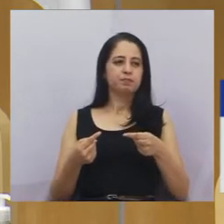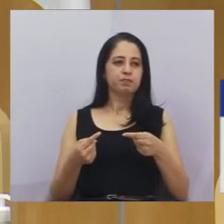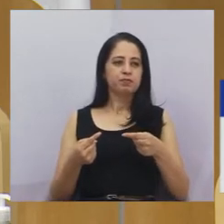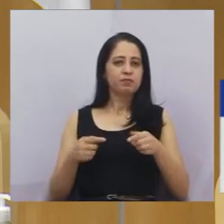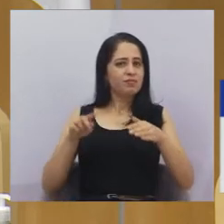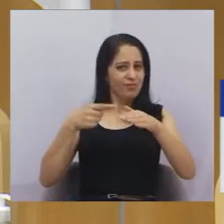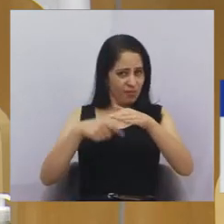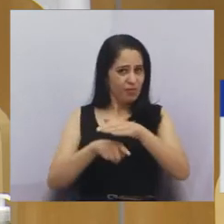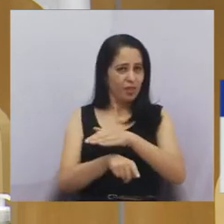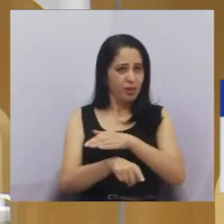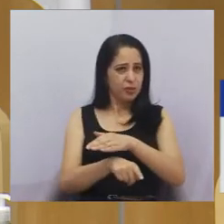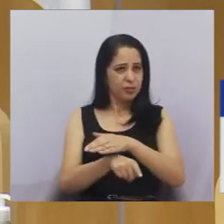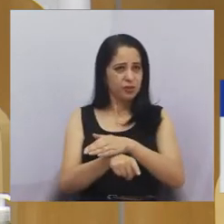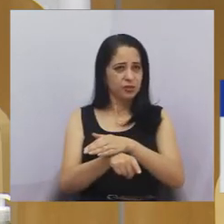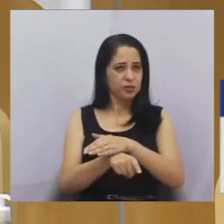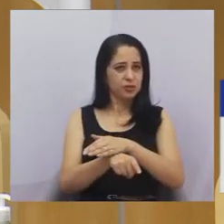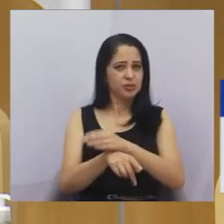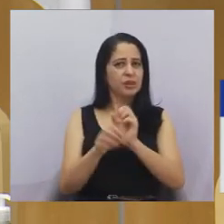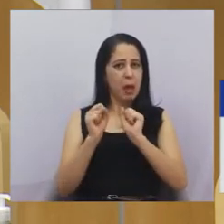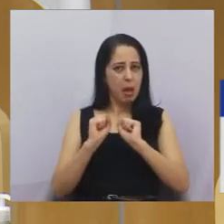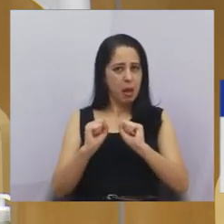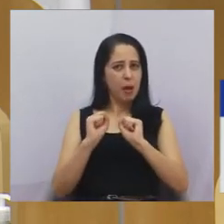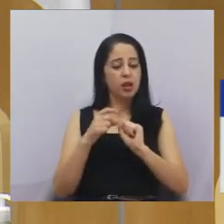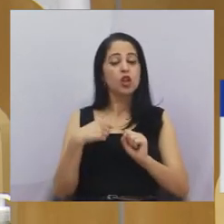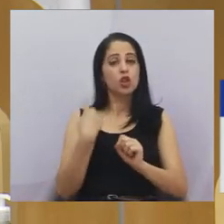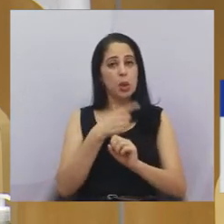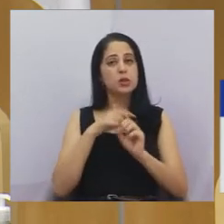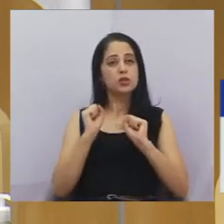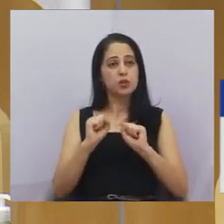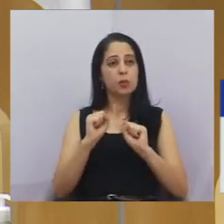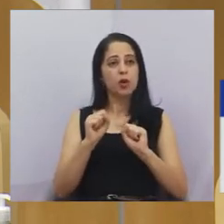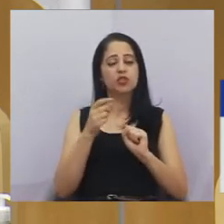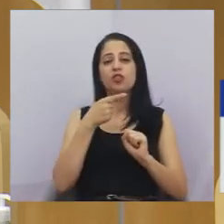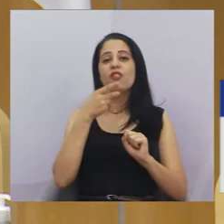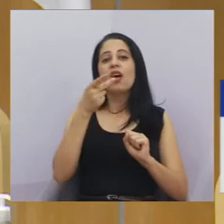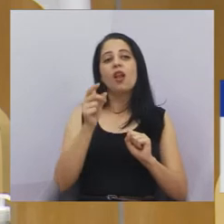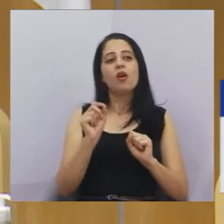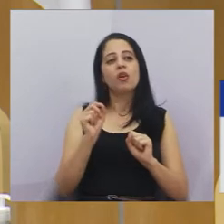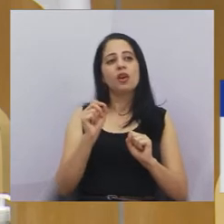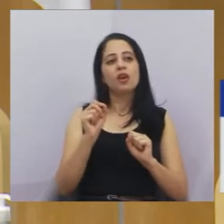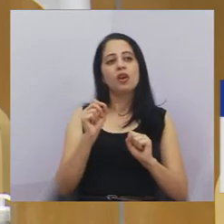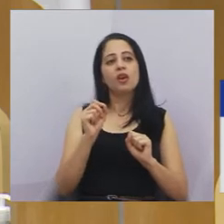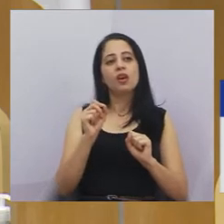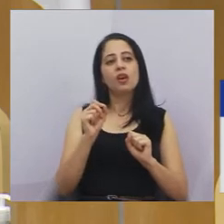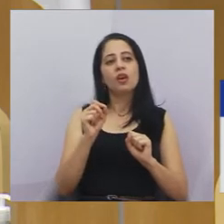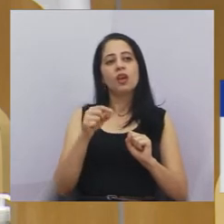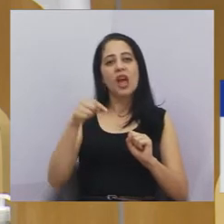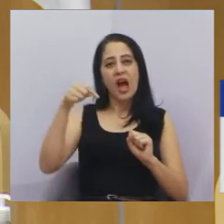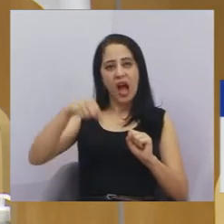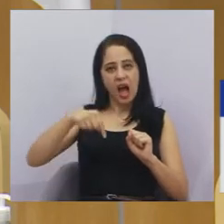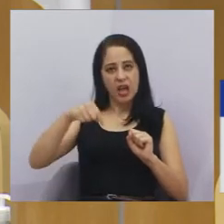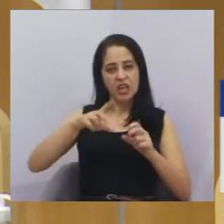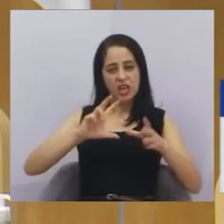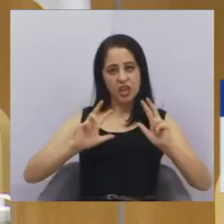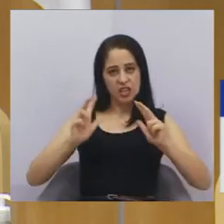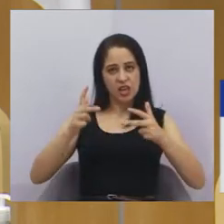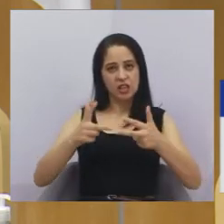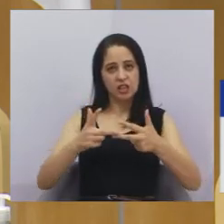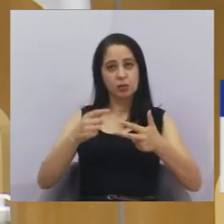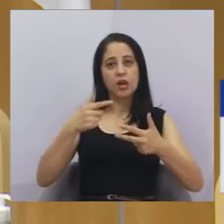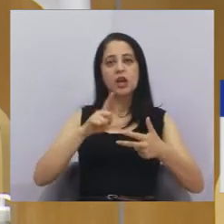muito aprofundada, o que a gente pode dizer seria que nós não temos uma representação